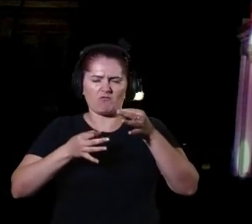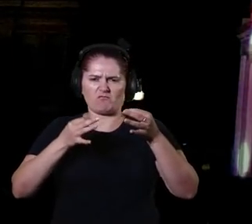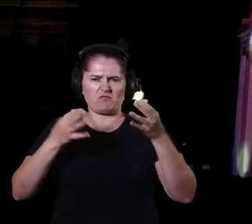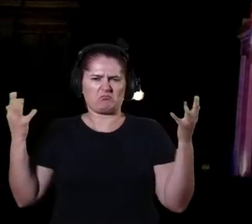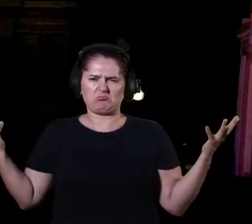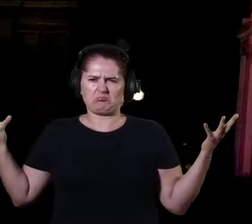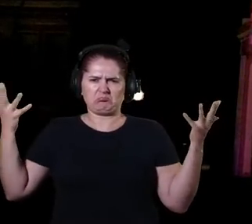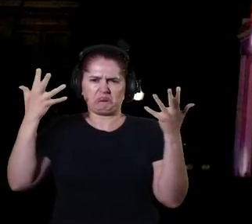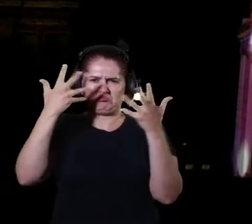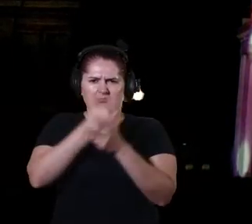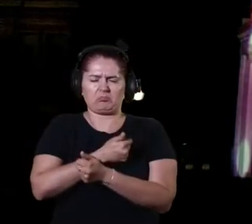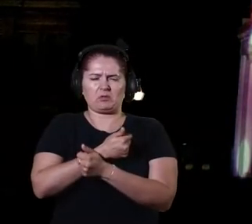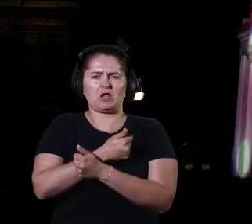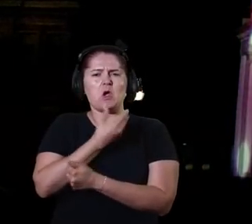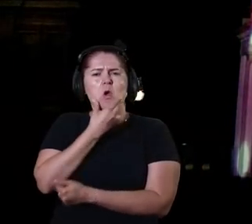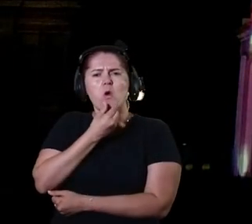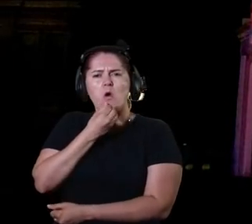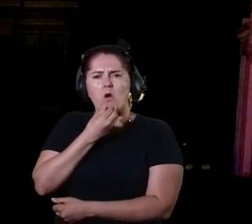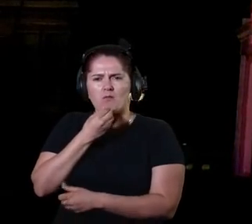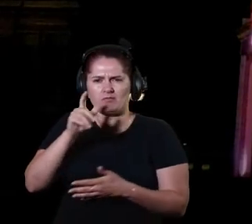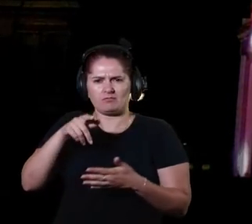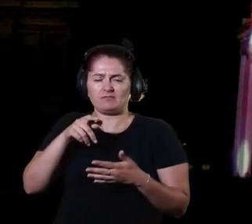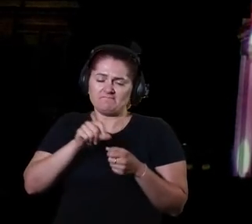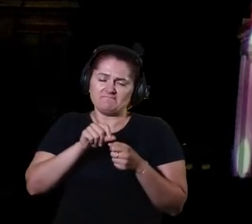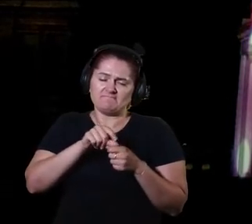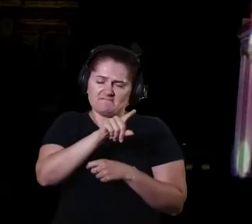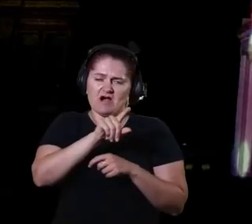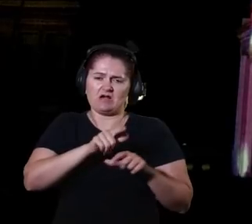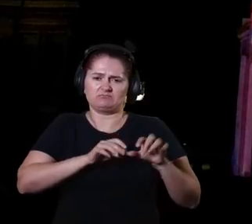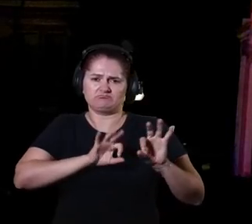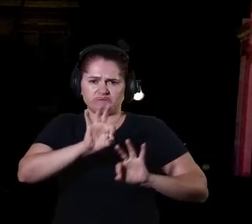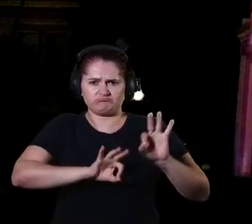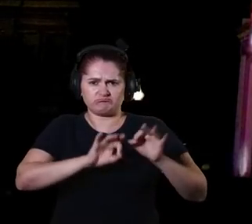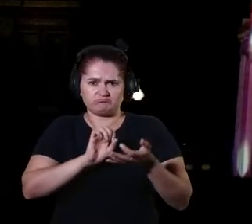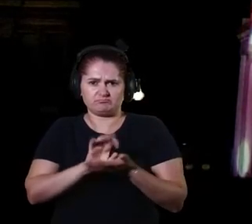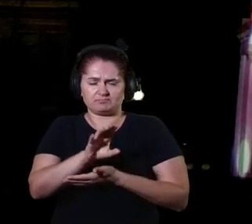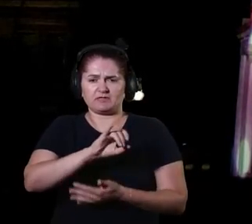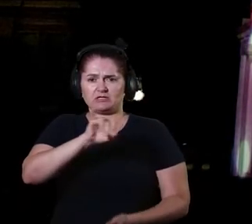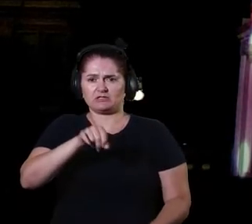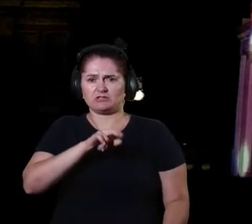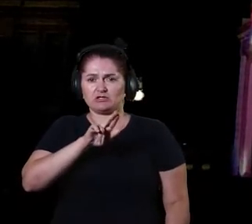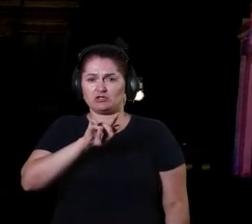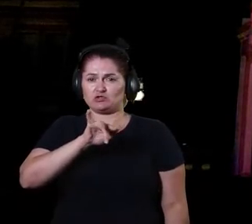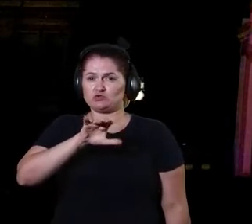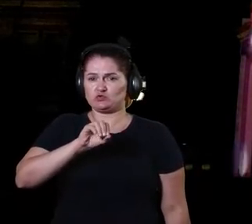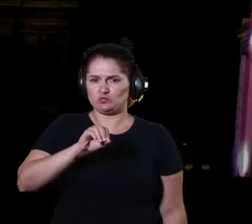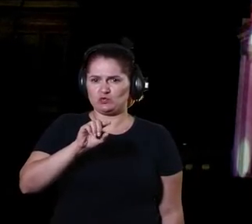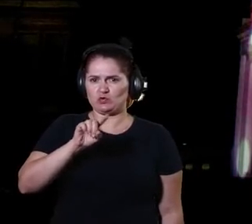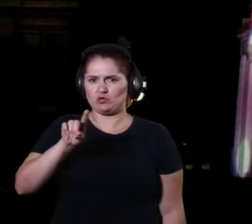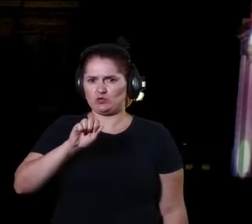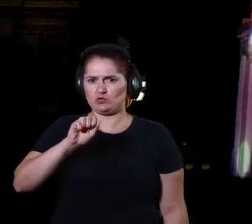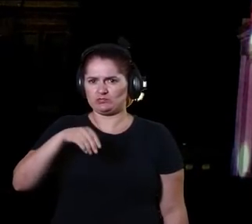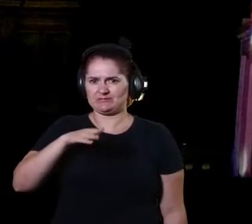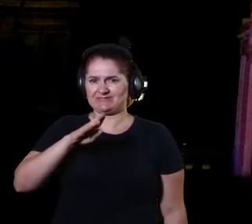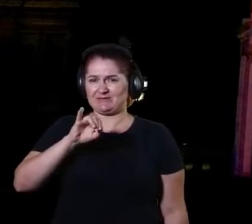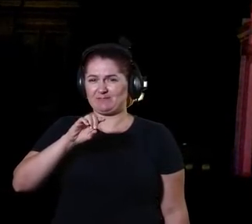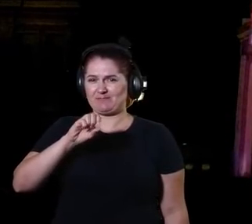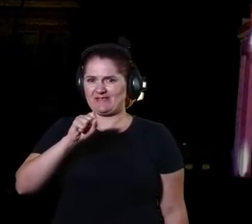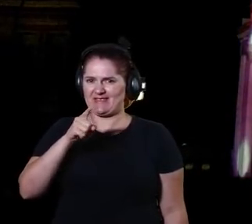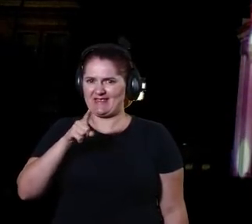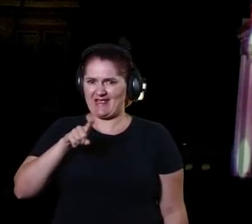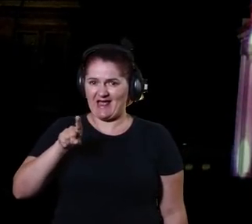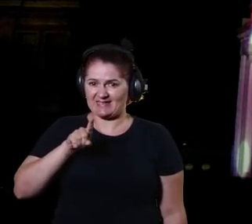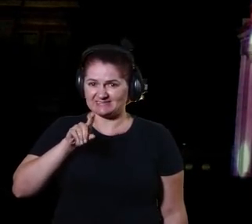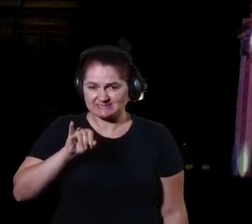do Júlio Zambiasi, e com certeza com vários outros, né, envolvidos, uma grande equipe envolvida para levar